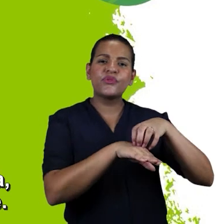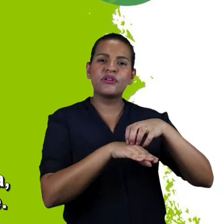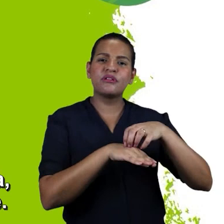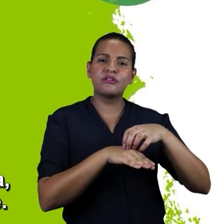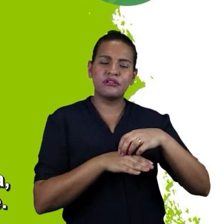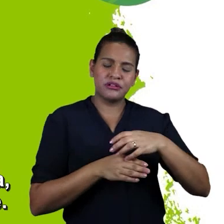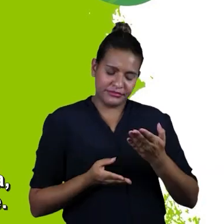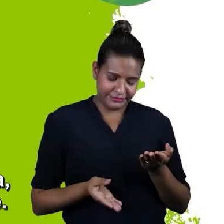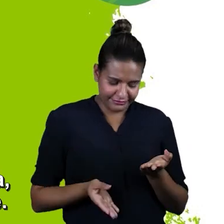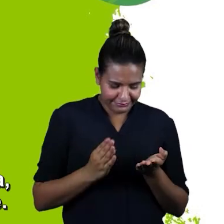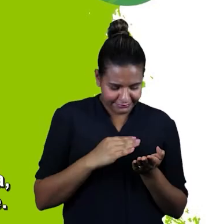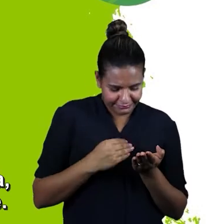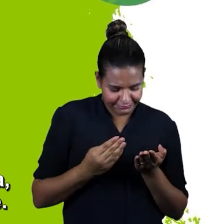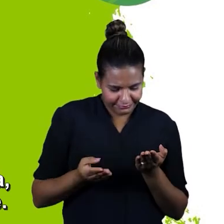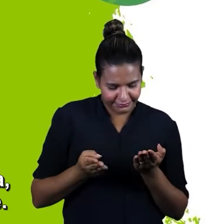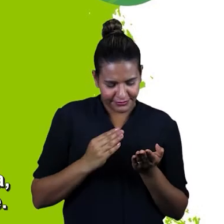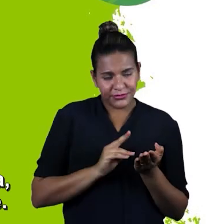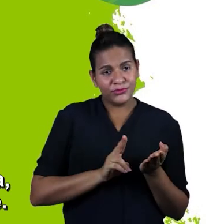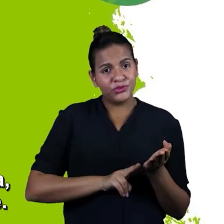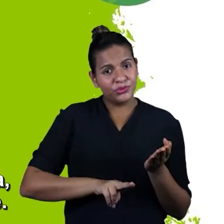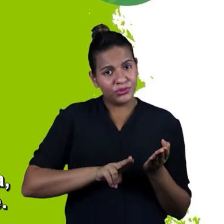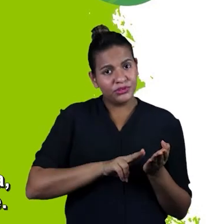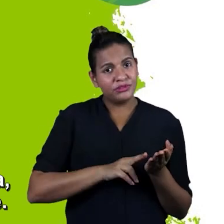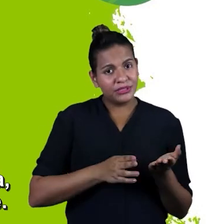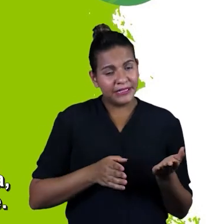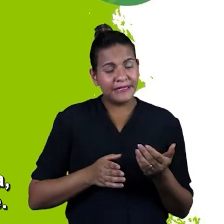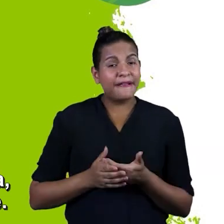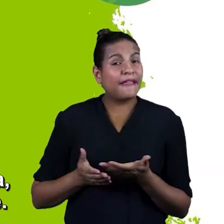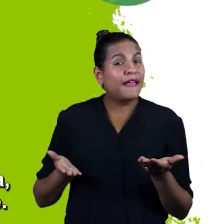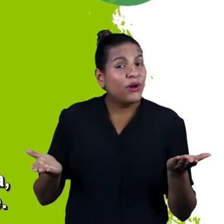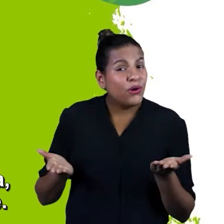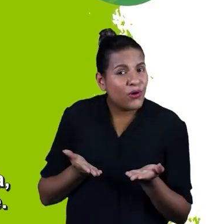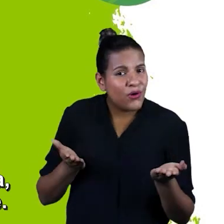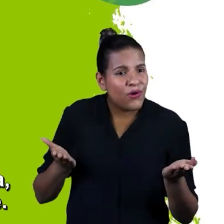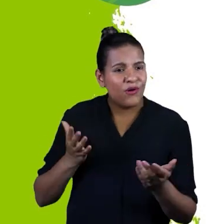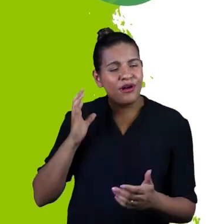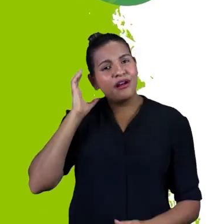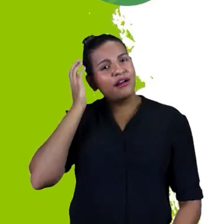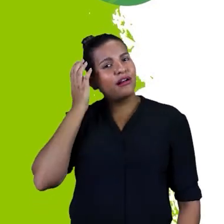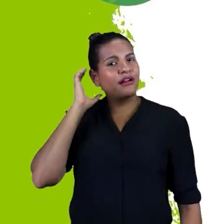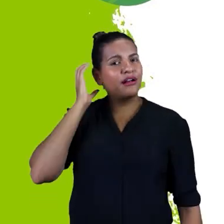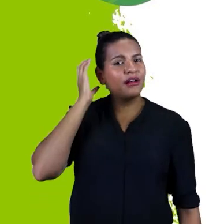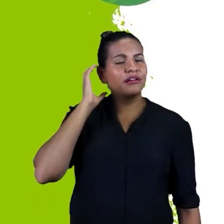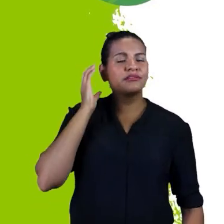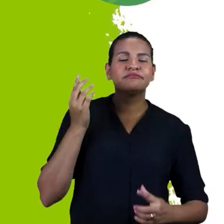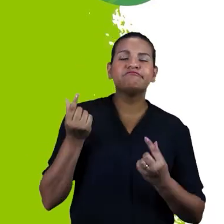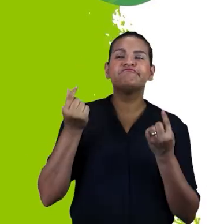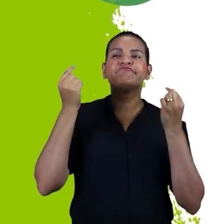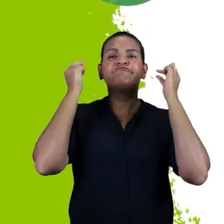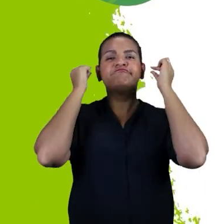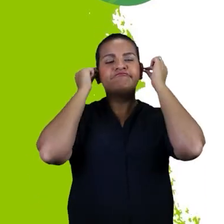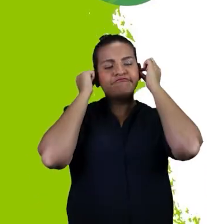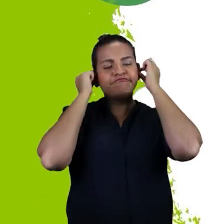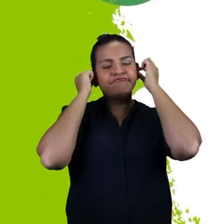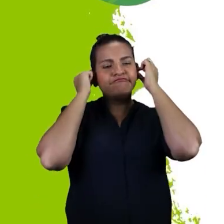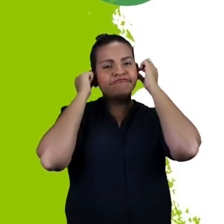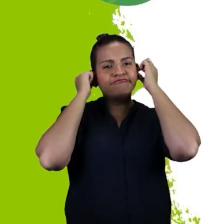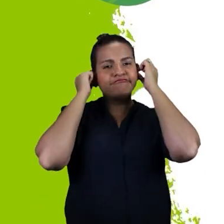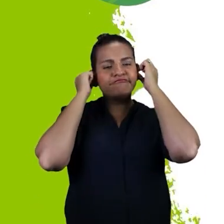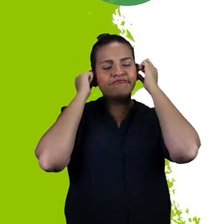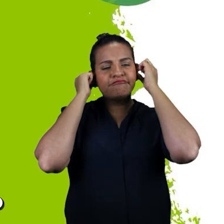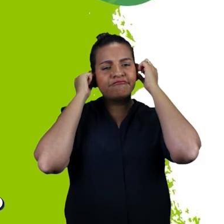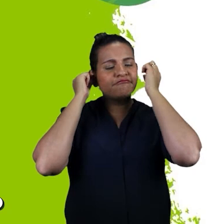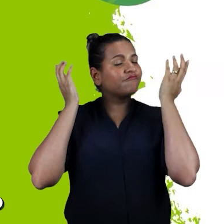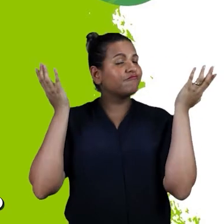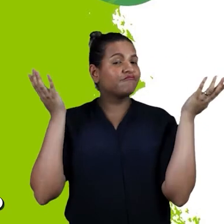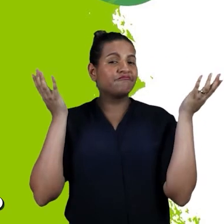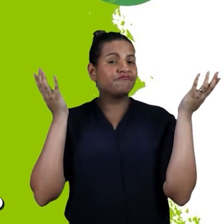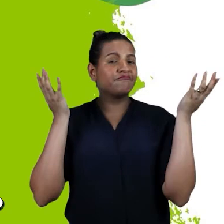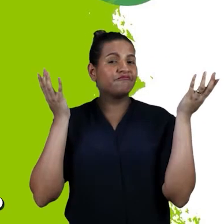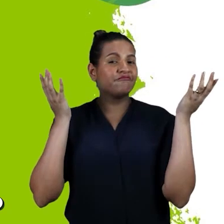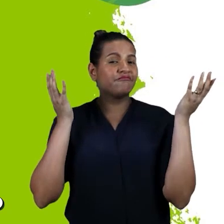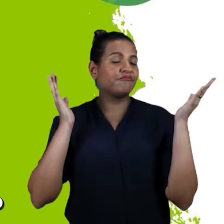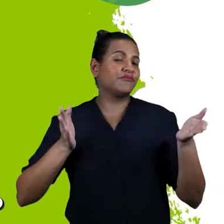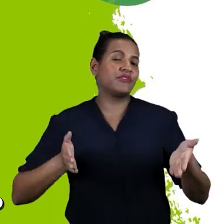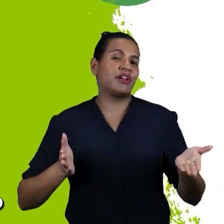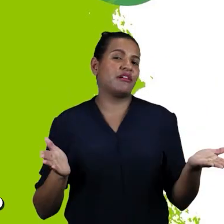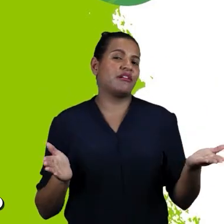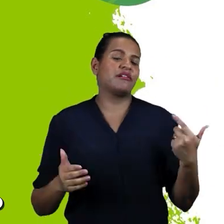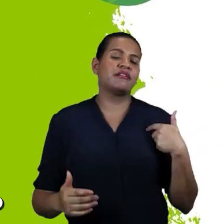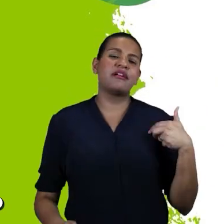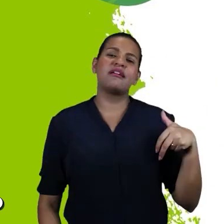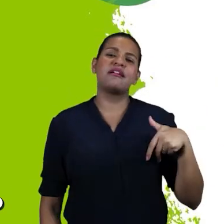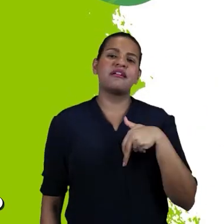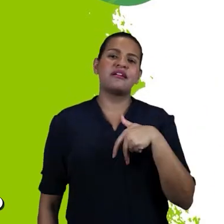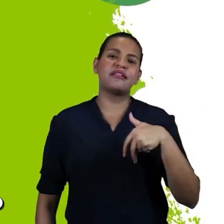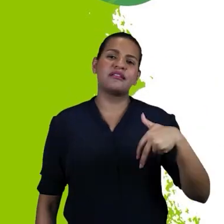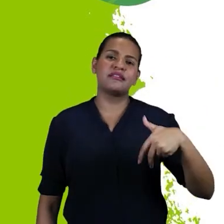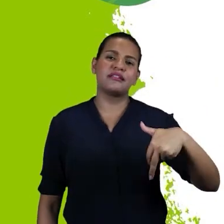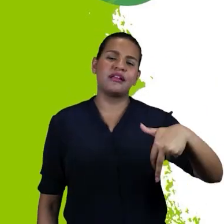era o tempo que você ou consumia e às vezes com muita dificuldade. Hoje, um podcast, um programa de rádio como esse, por exemplo, a pessoa pode